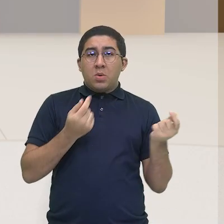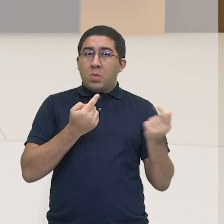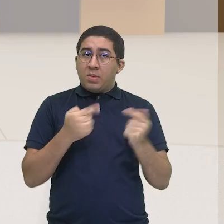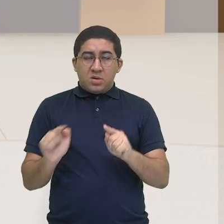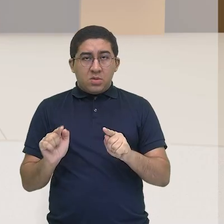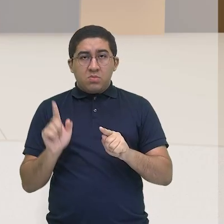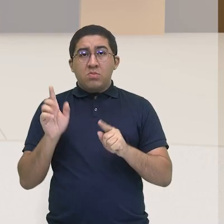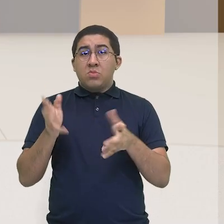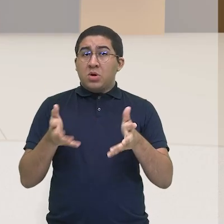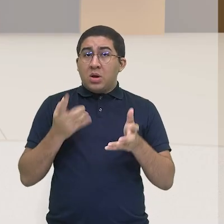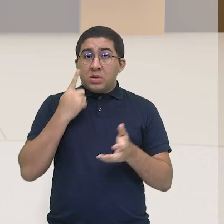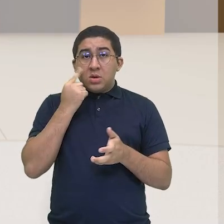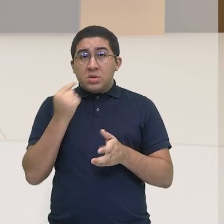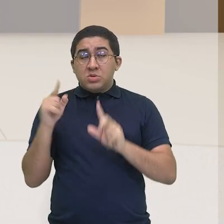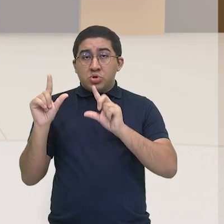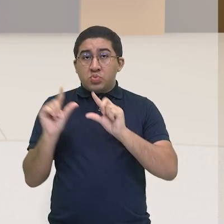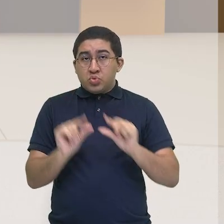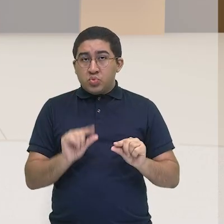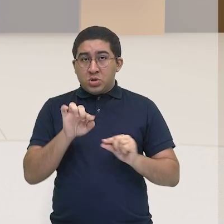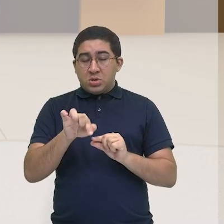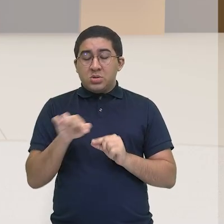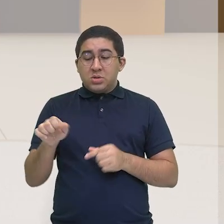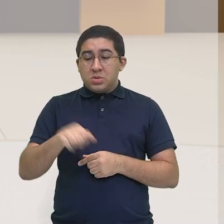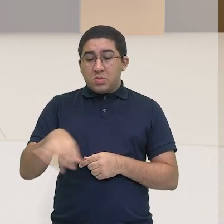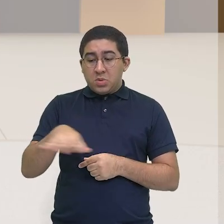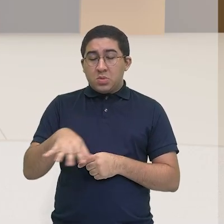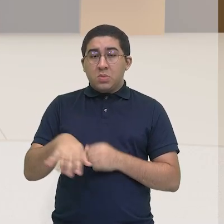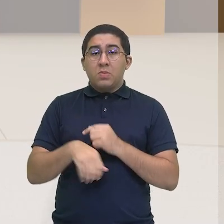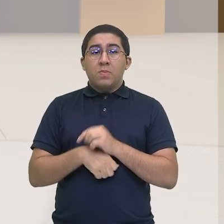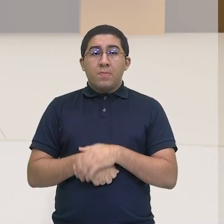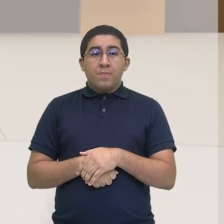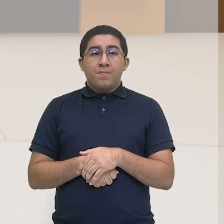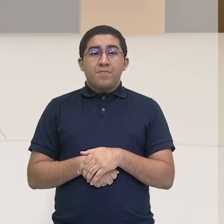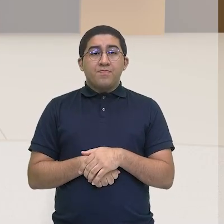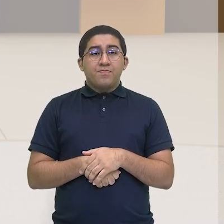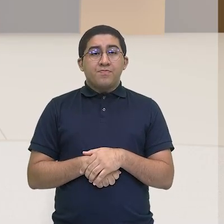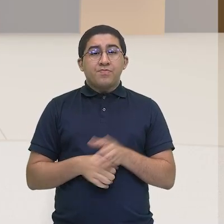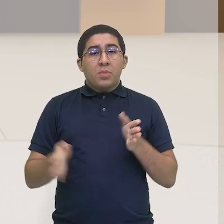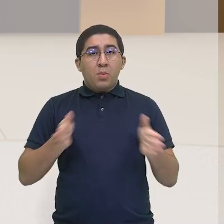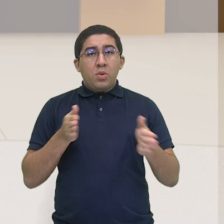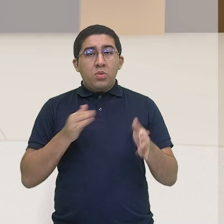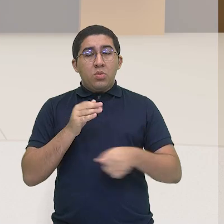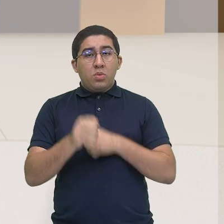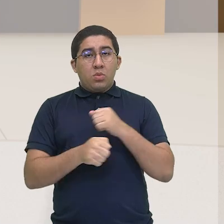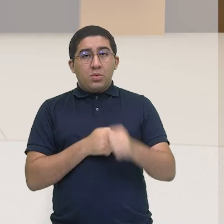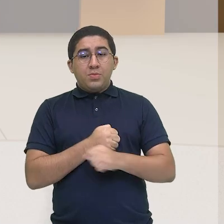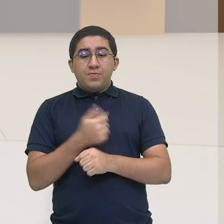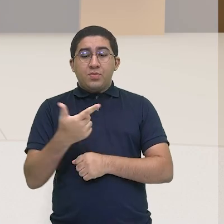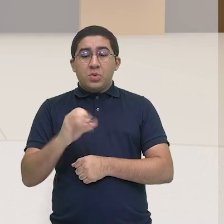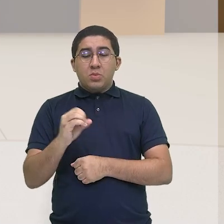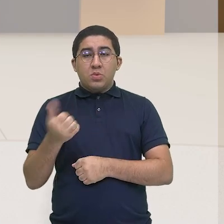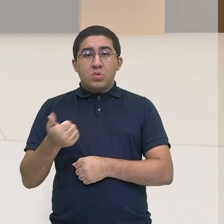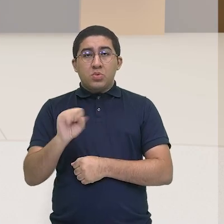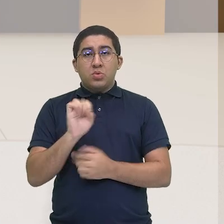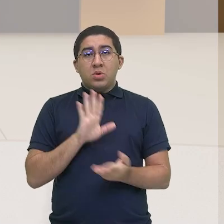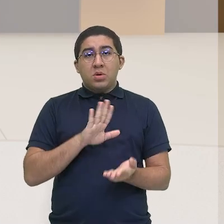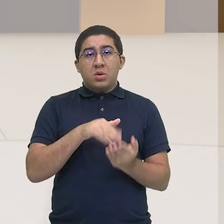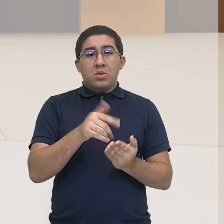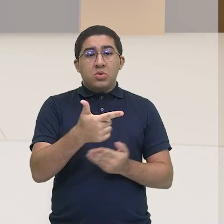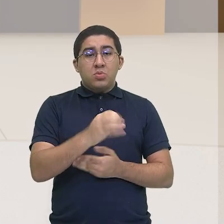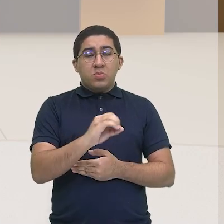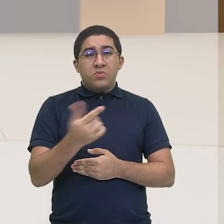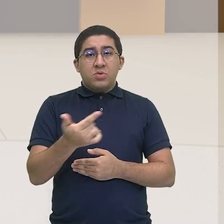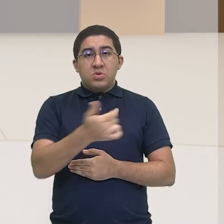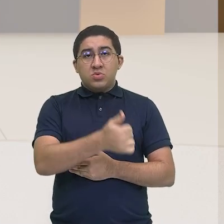quer diminuir o desmatamento. Então, vejam que ali no período entre 2018 e 2021, houve